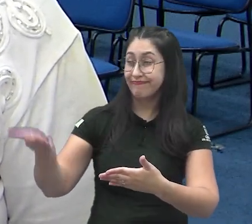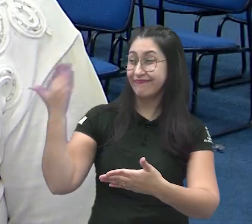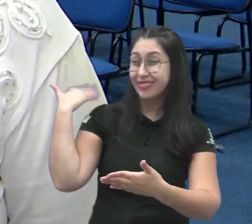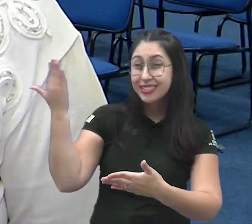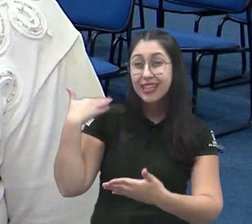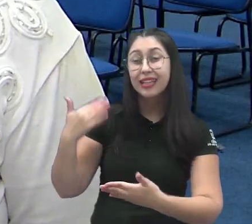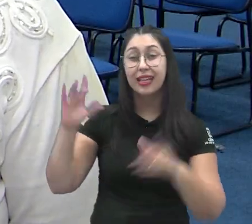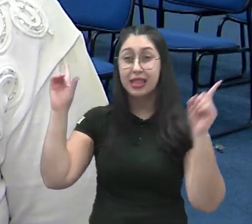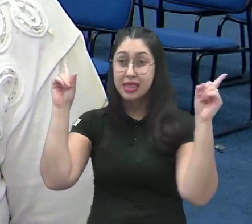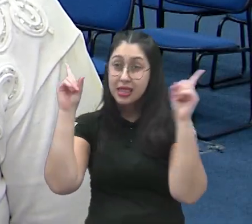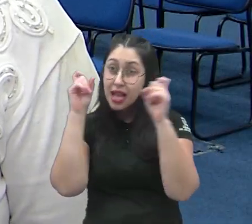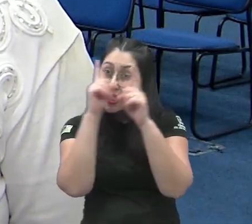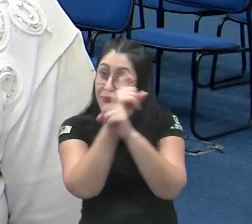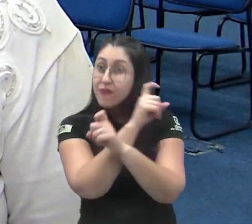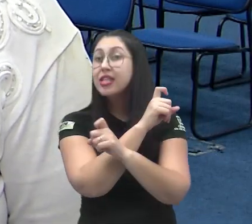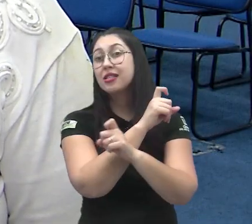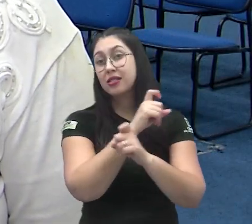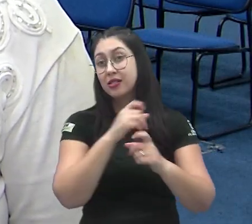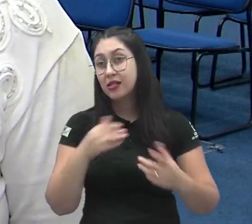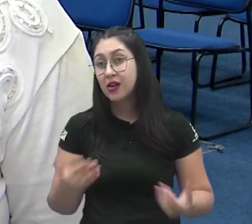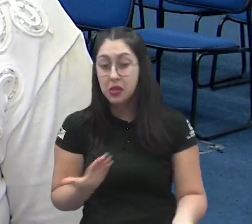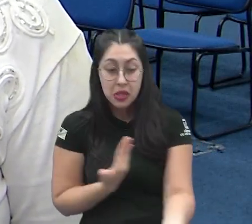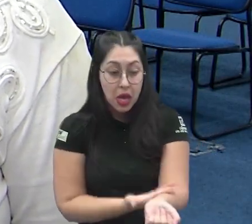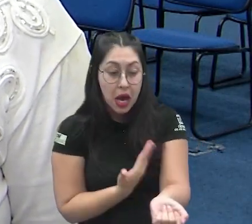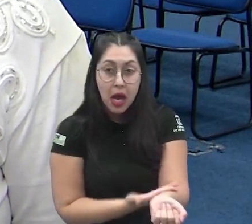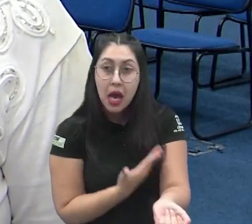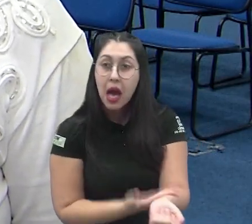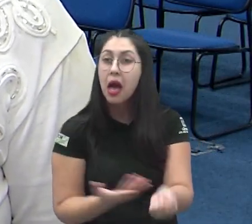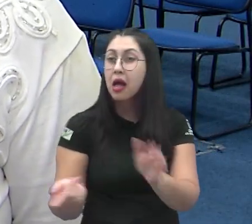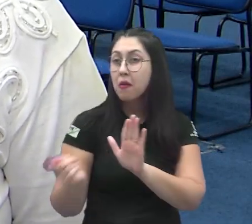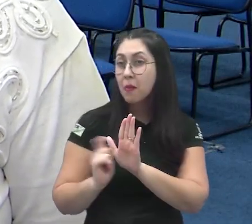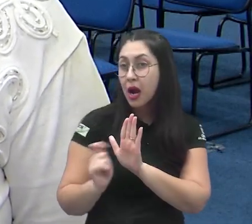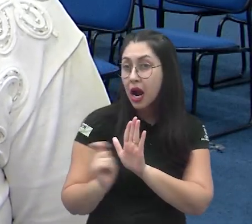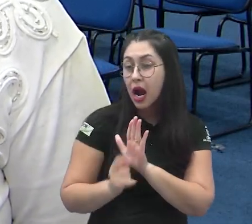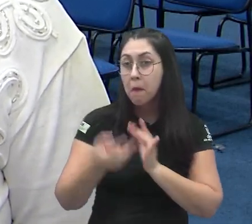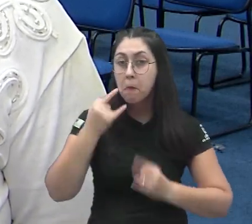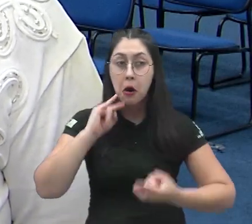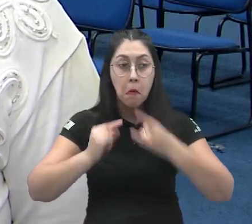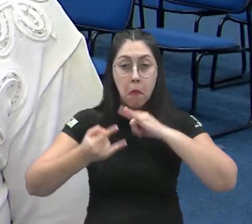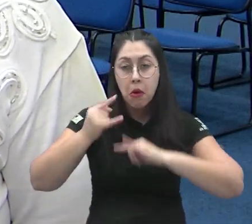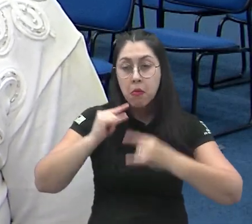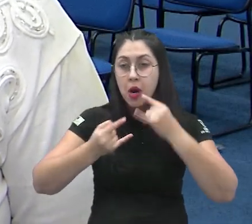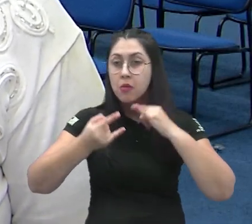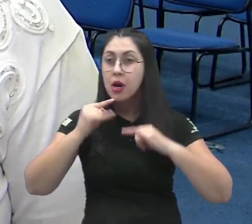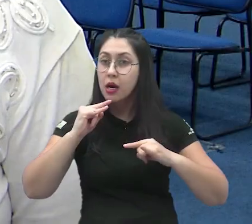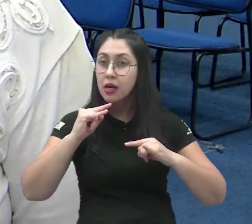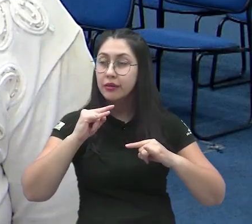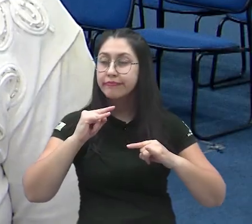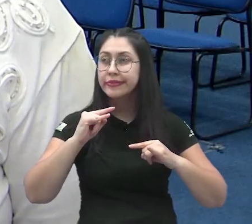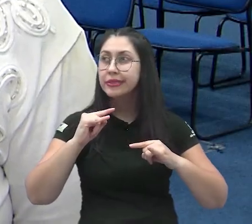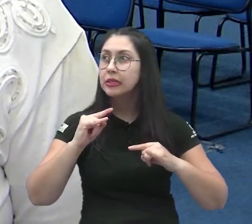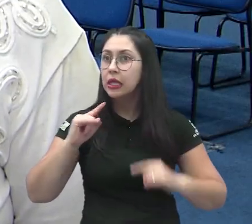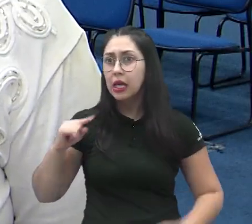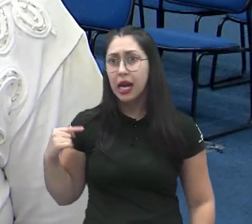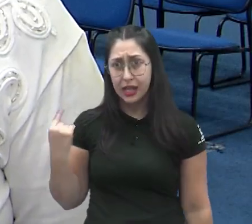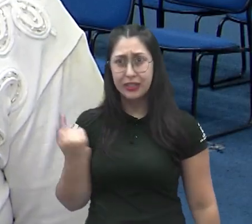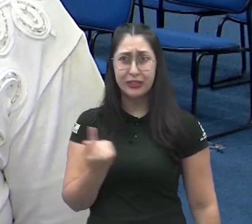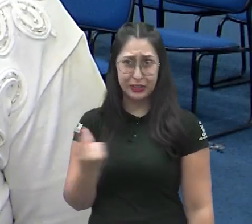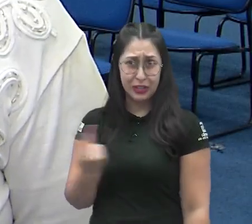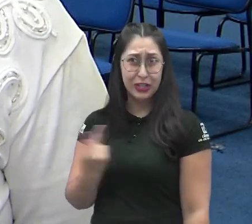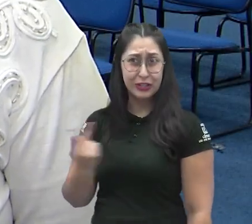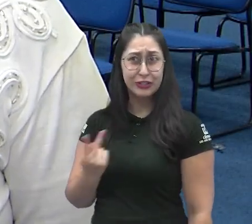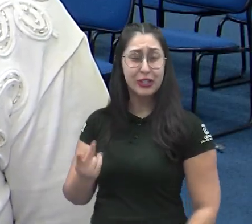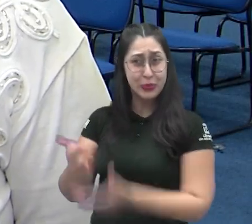pela vida que o Marcelo era, de dependência química e de álcool. A gente